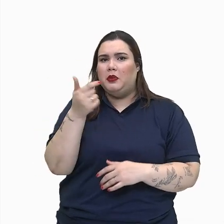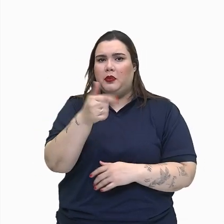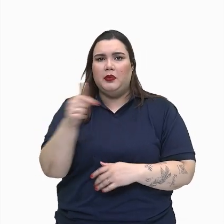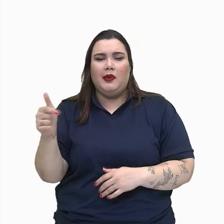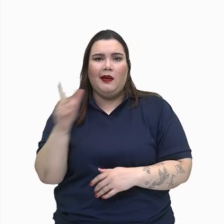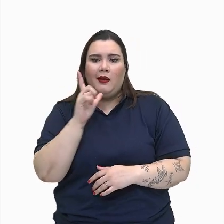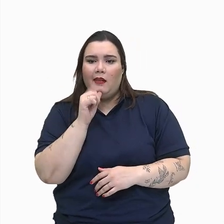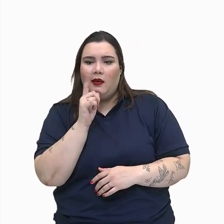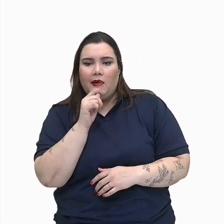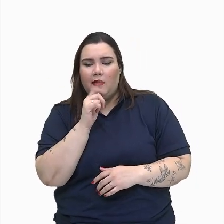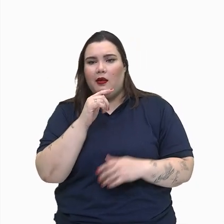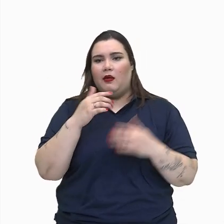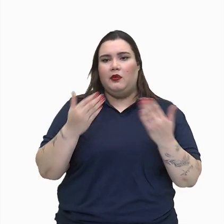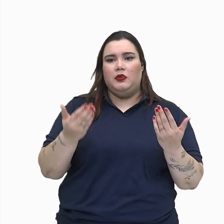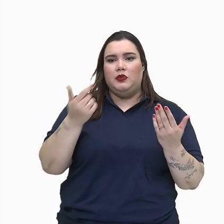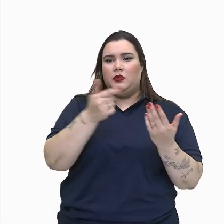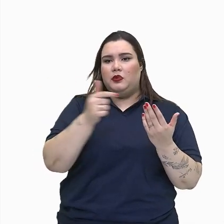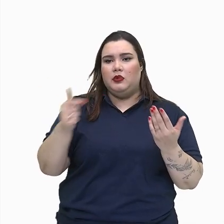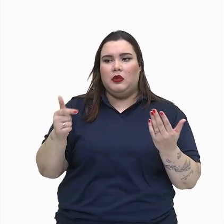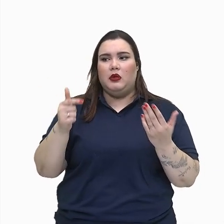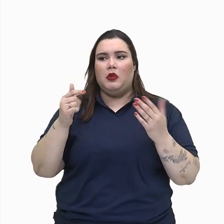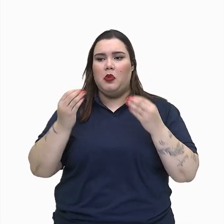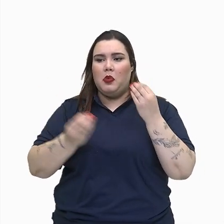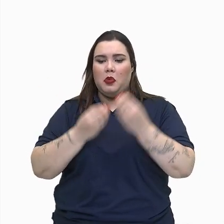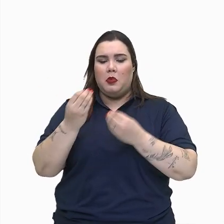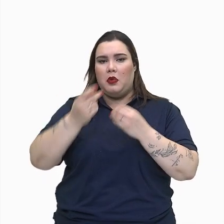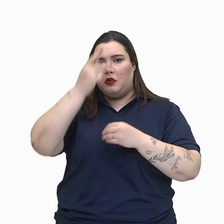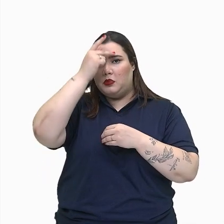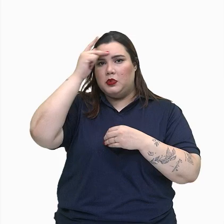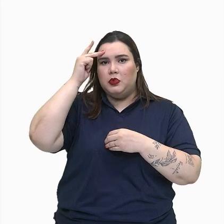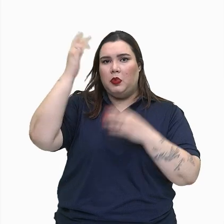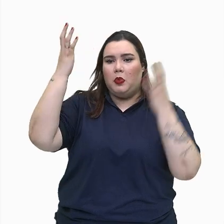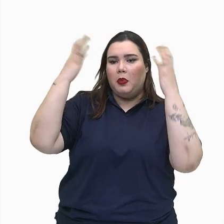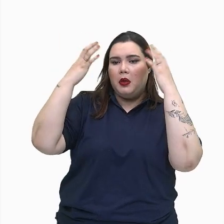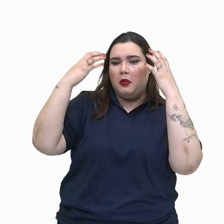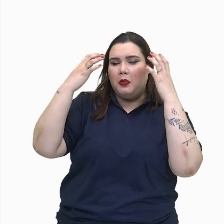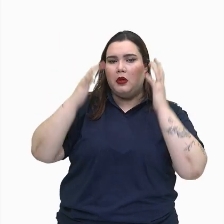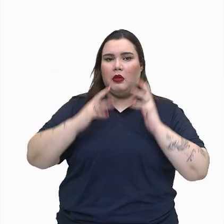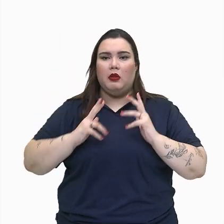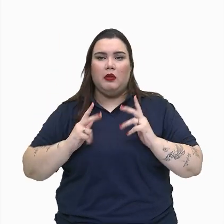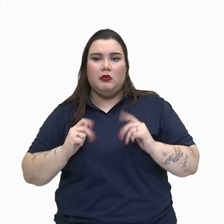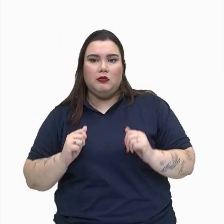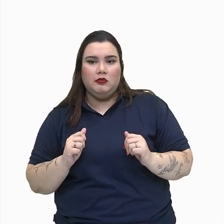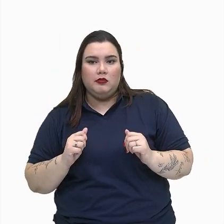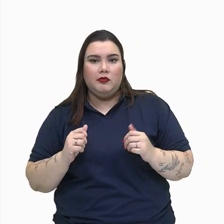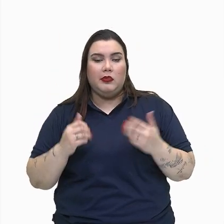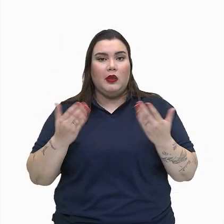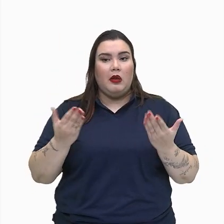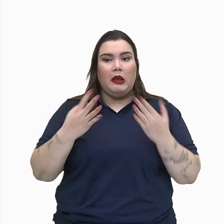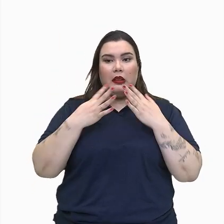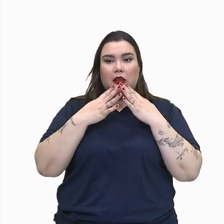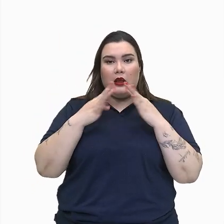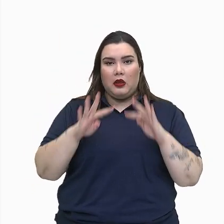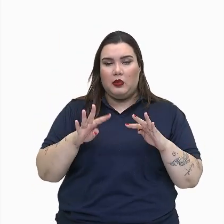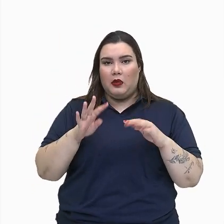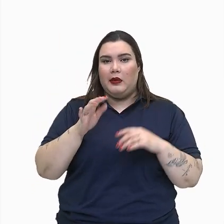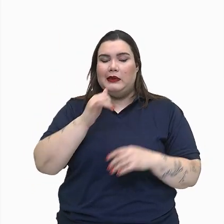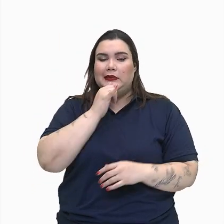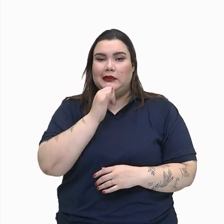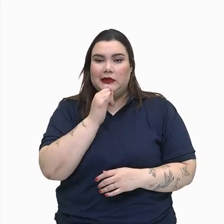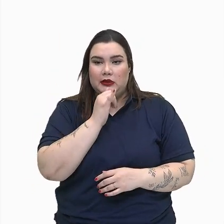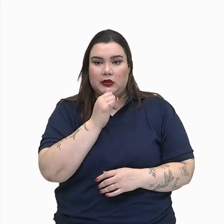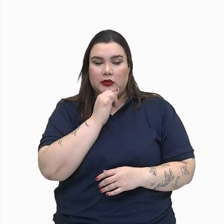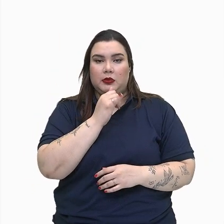faltava espaço para a higiene das pessoas. Por exemplo, era muito comum, um exemplo que já citei para vocês, eu vou